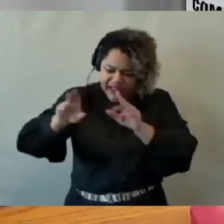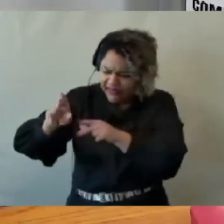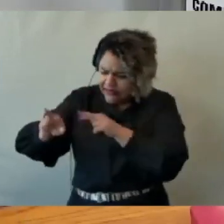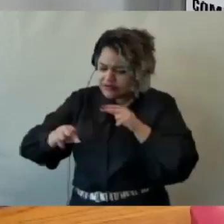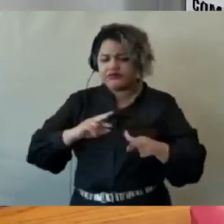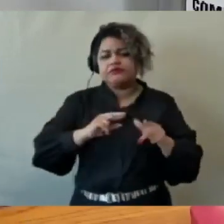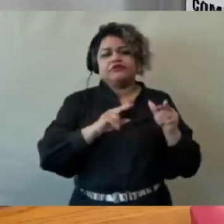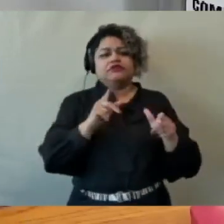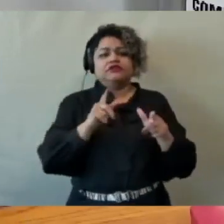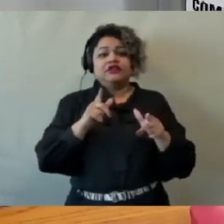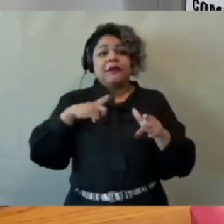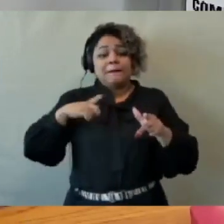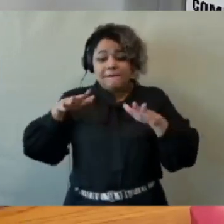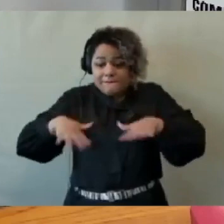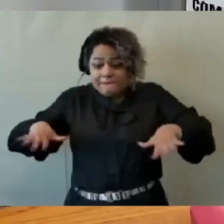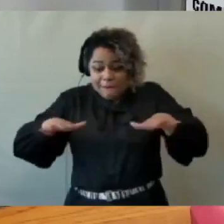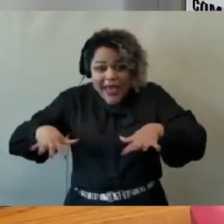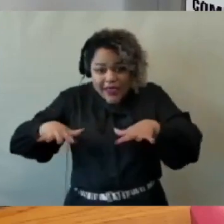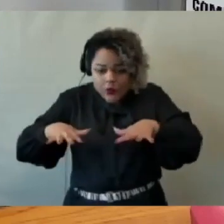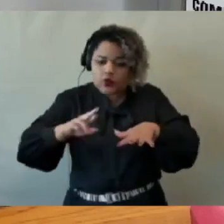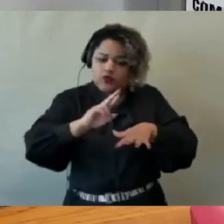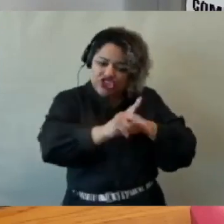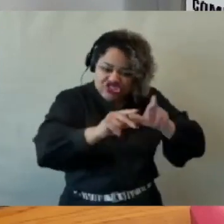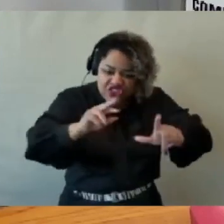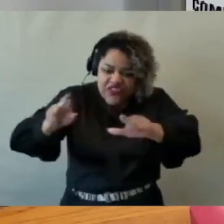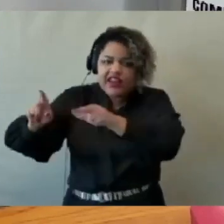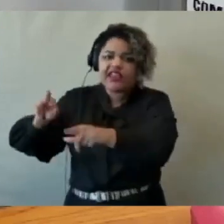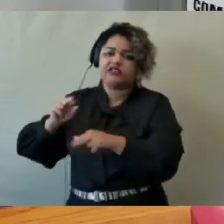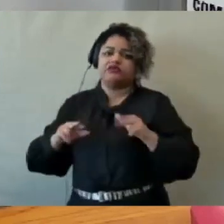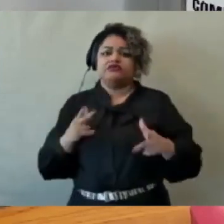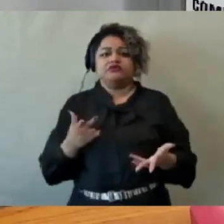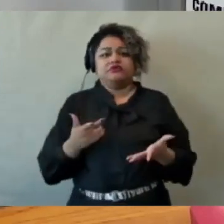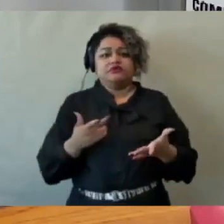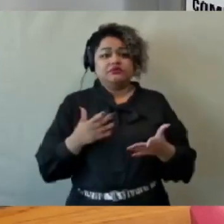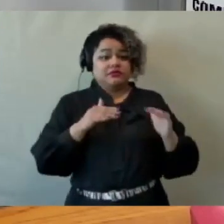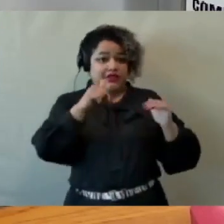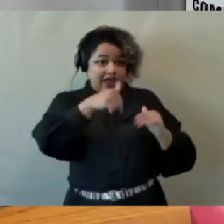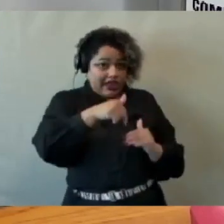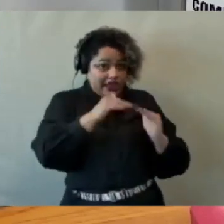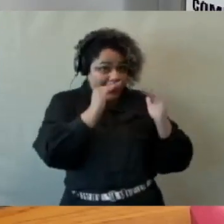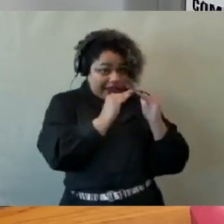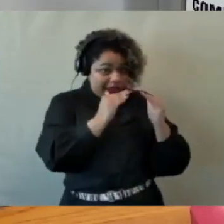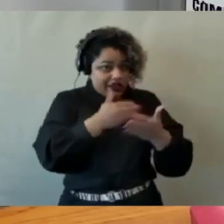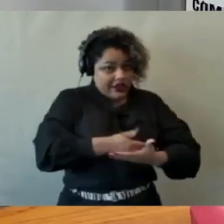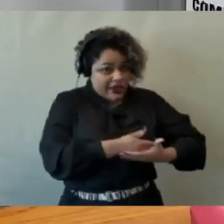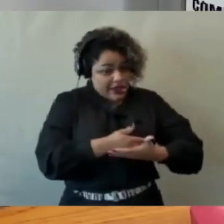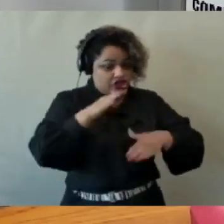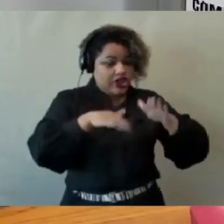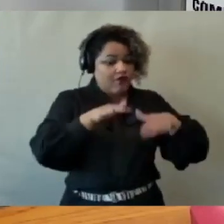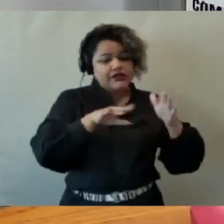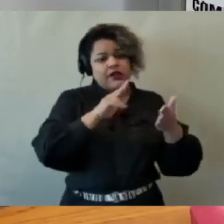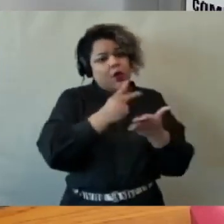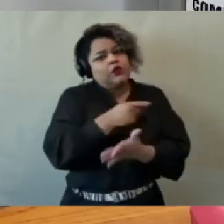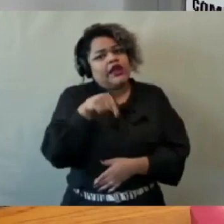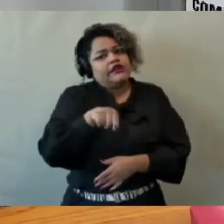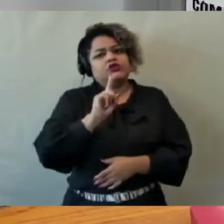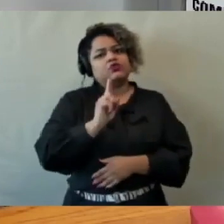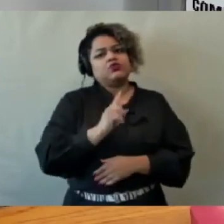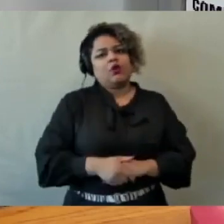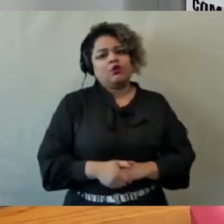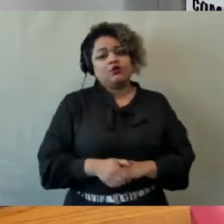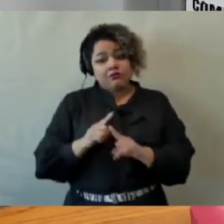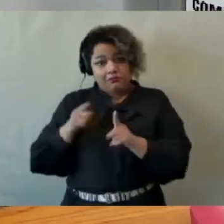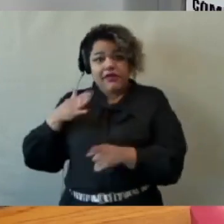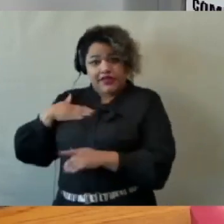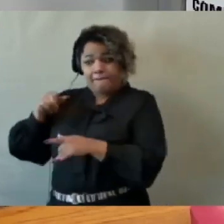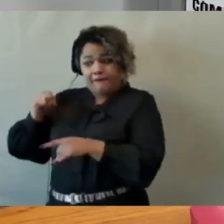De repente, nas creches aqui não aconteça isso, mas na minha acontece. Eu peguei uma